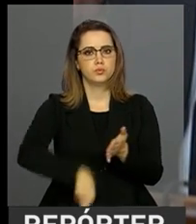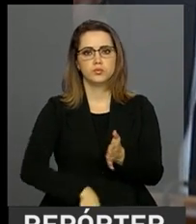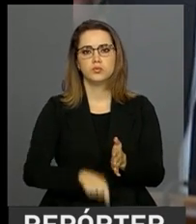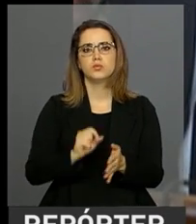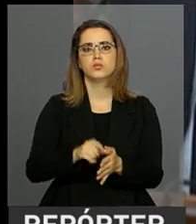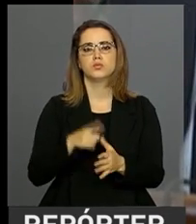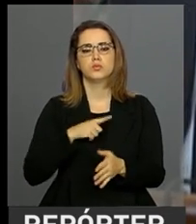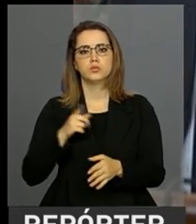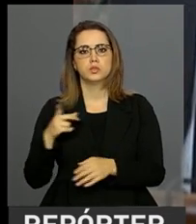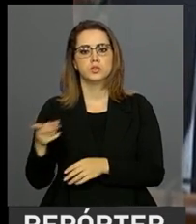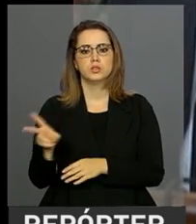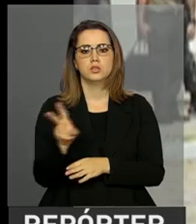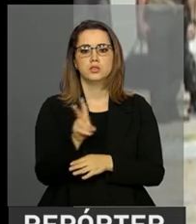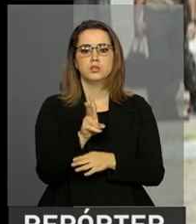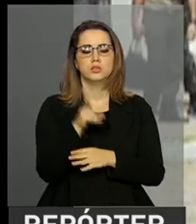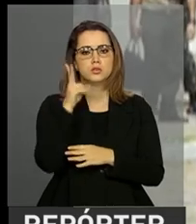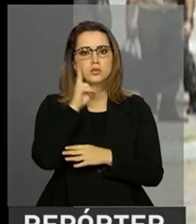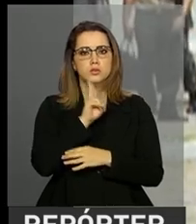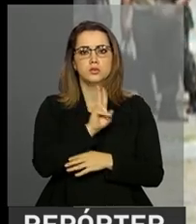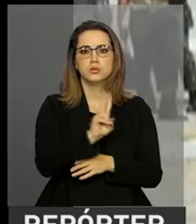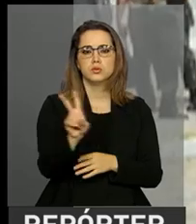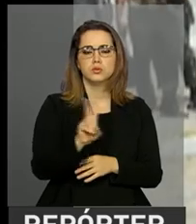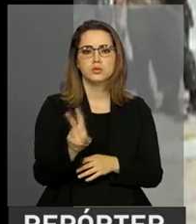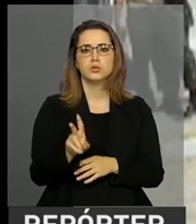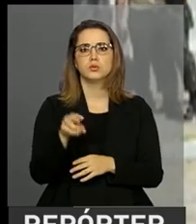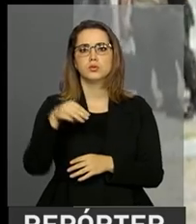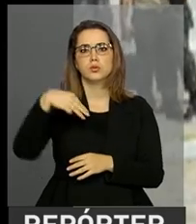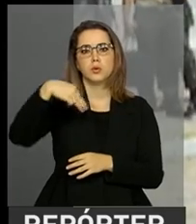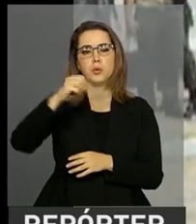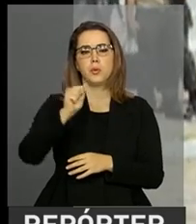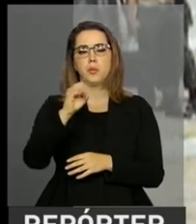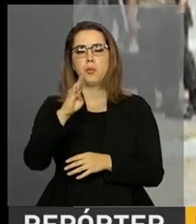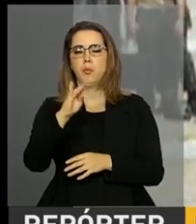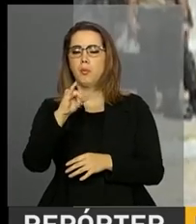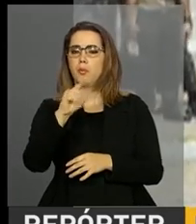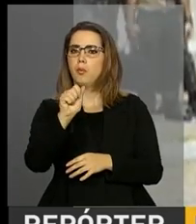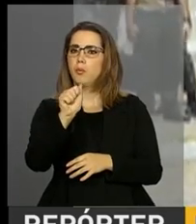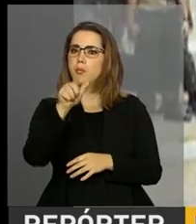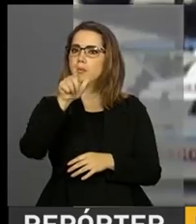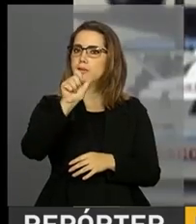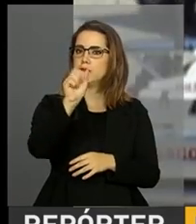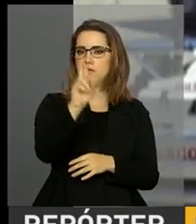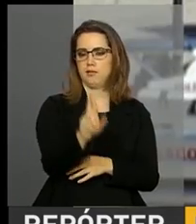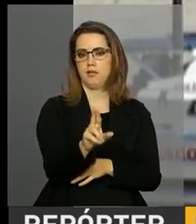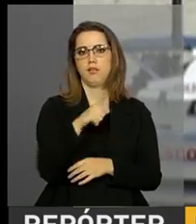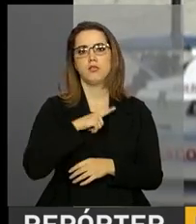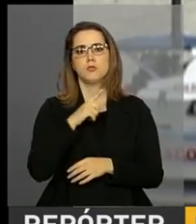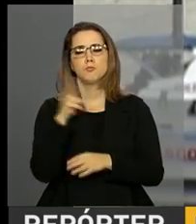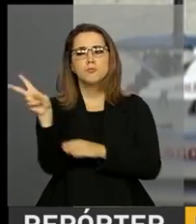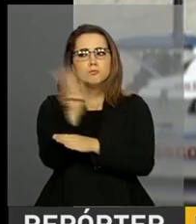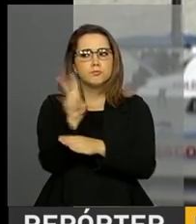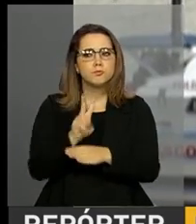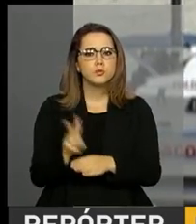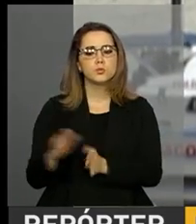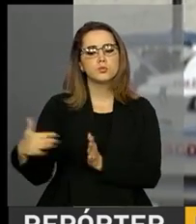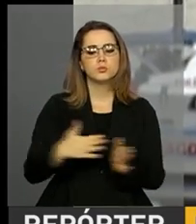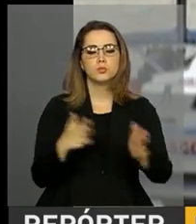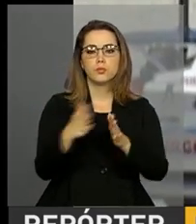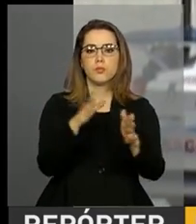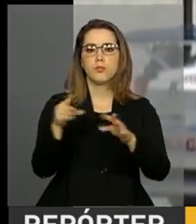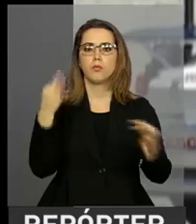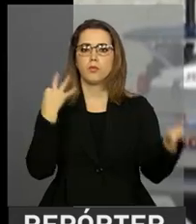de mobiliar na linguagem militar é patrulhar as vias, tanto do eixo turístico,